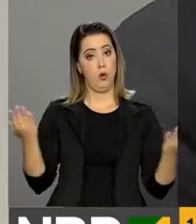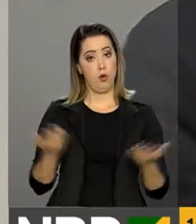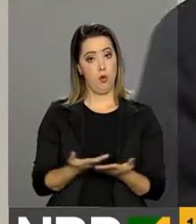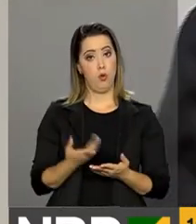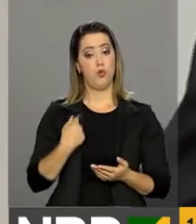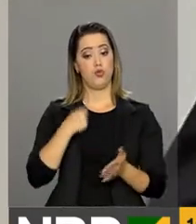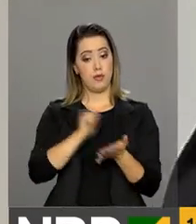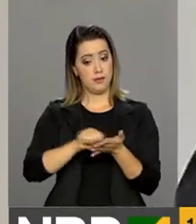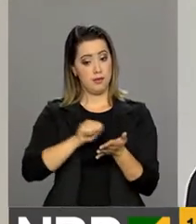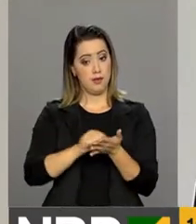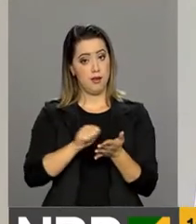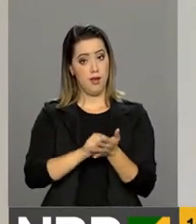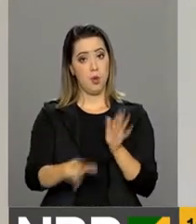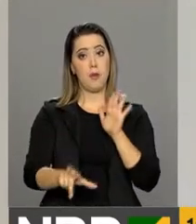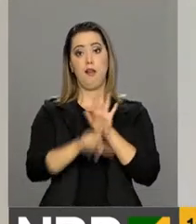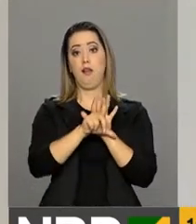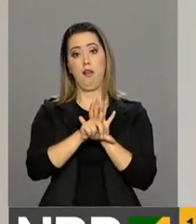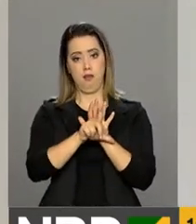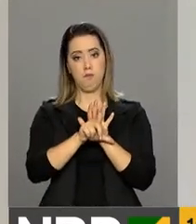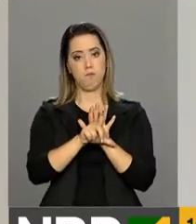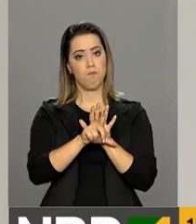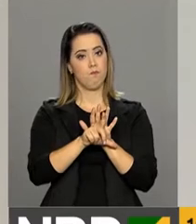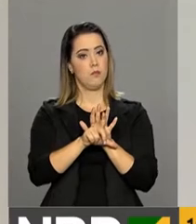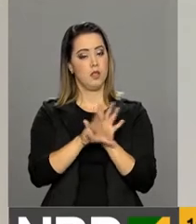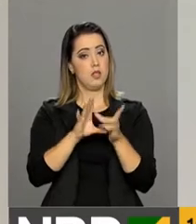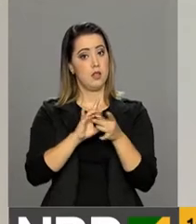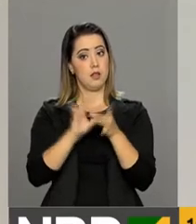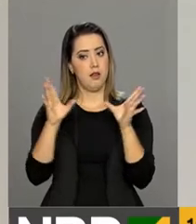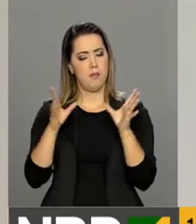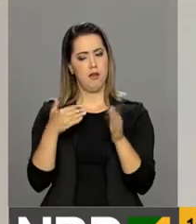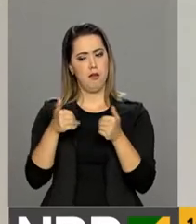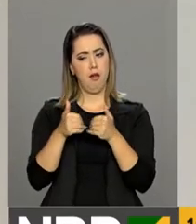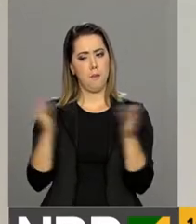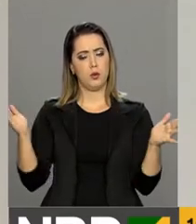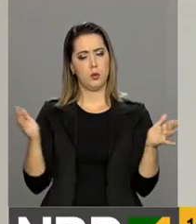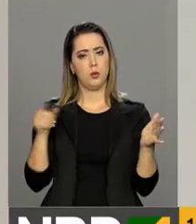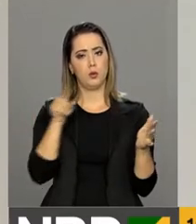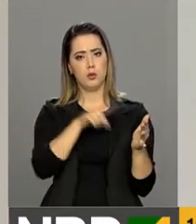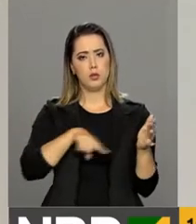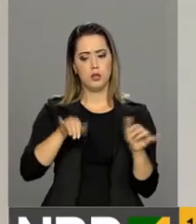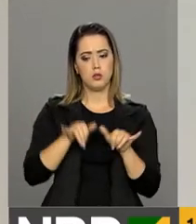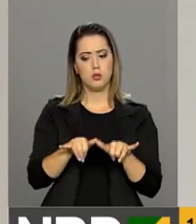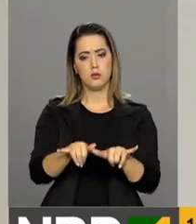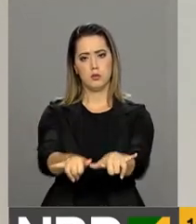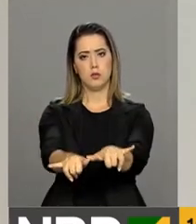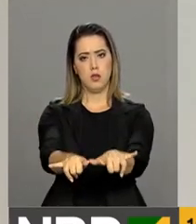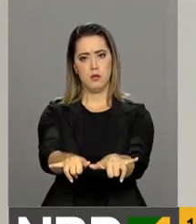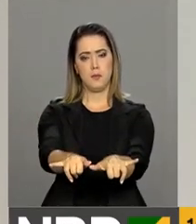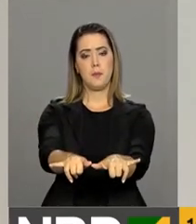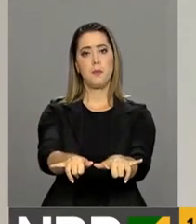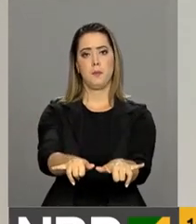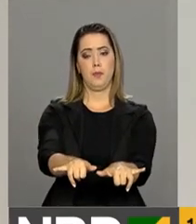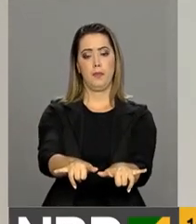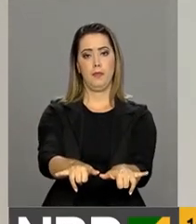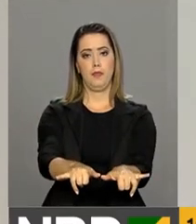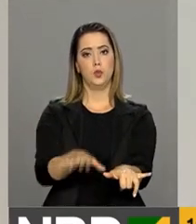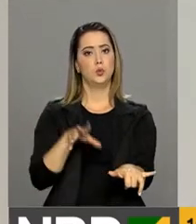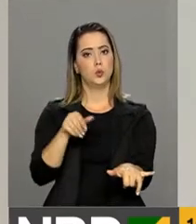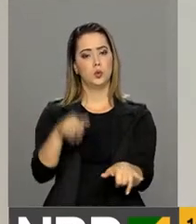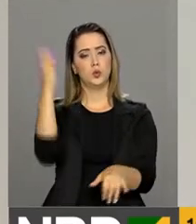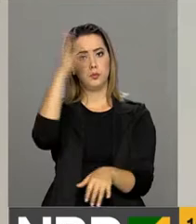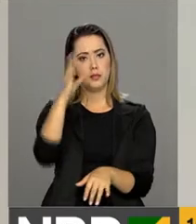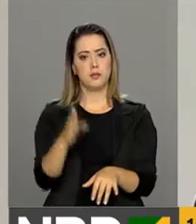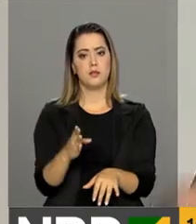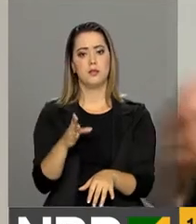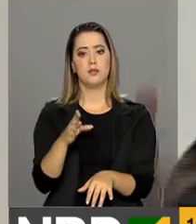assinei um decreto que autoriza que autoriza a abertura desses supermercados em todo o brasil